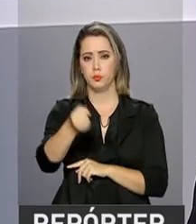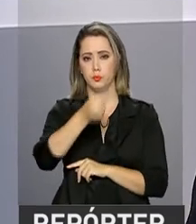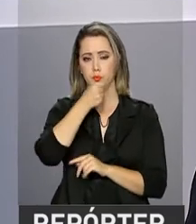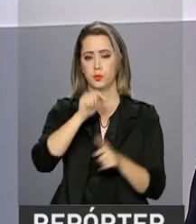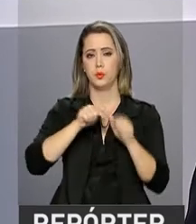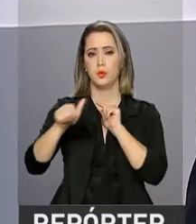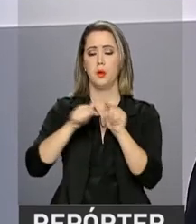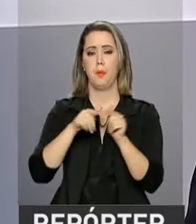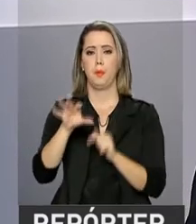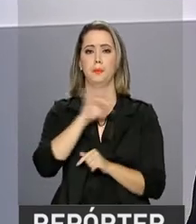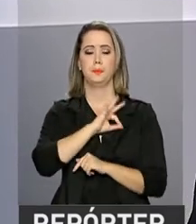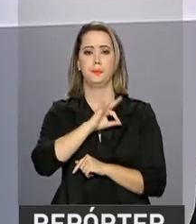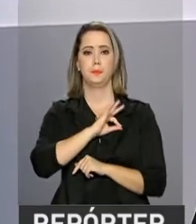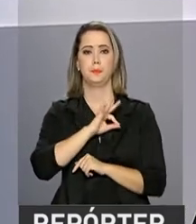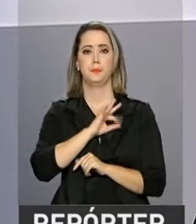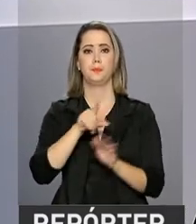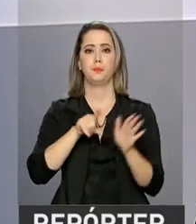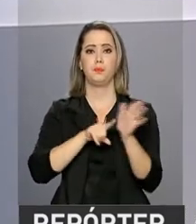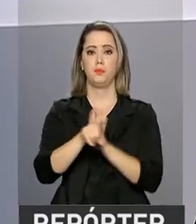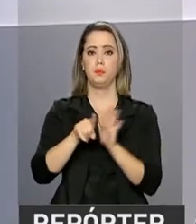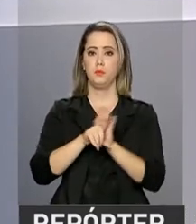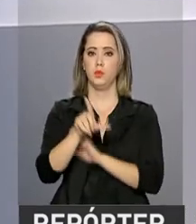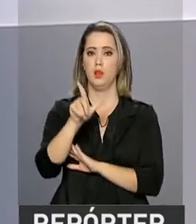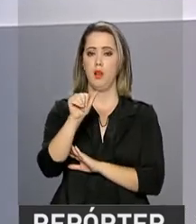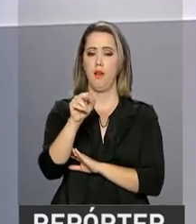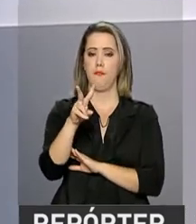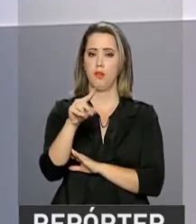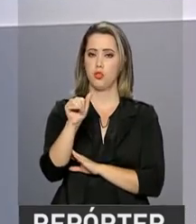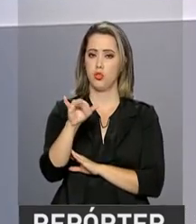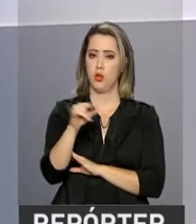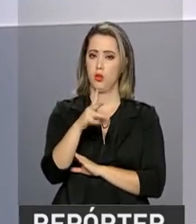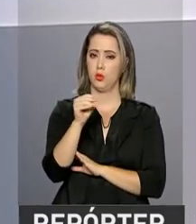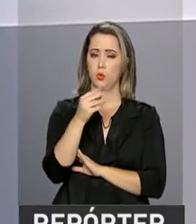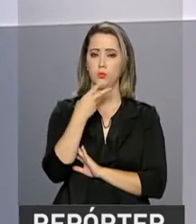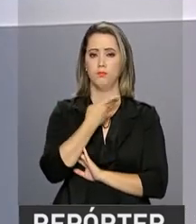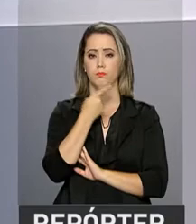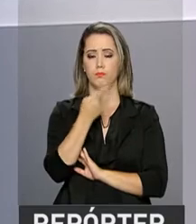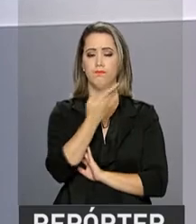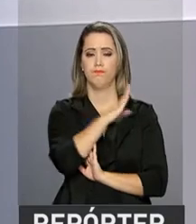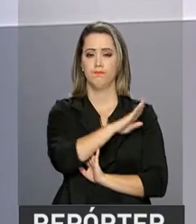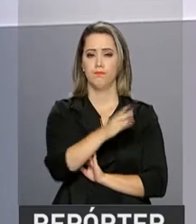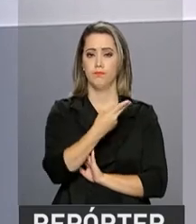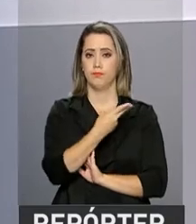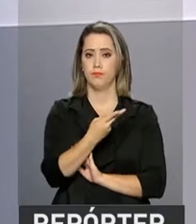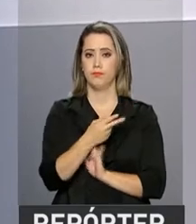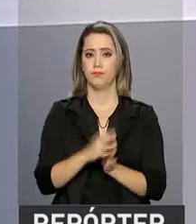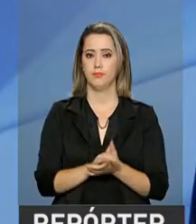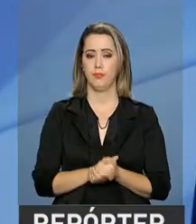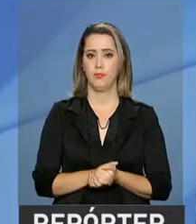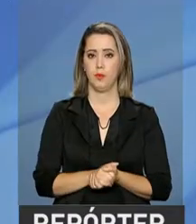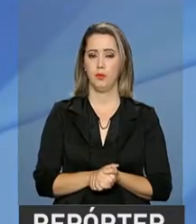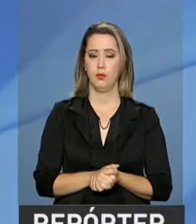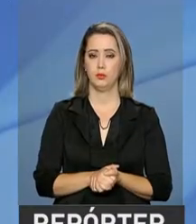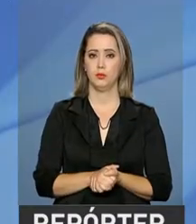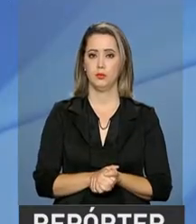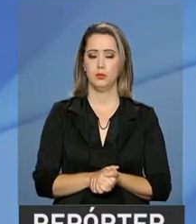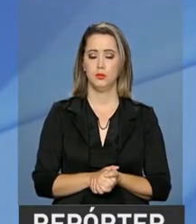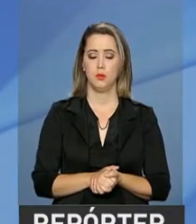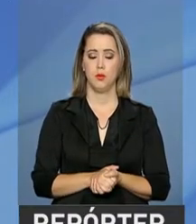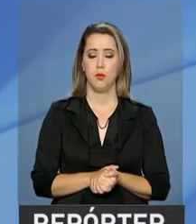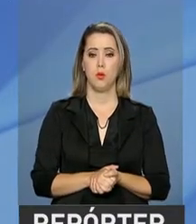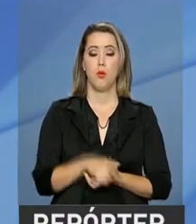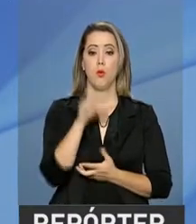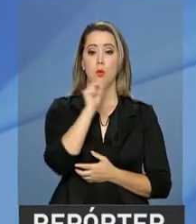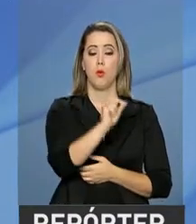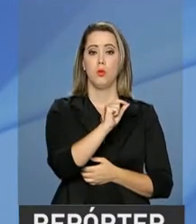lava jato e à polícia federal nós vamos acompanhar na reportagem de paulo la sálvia o